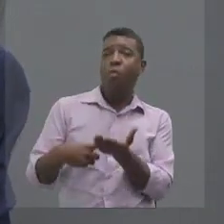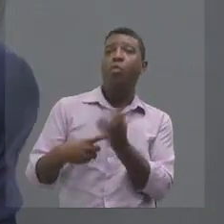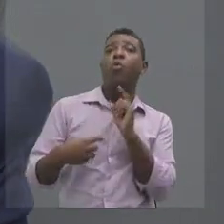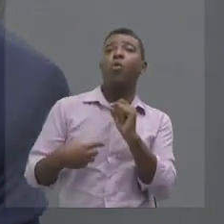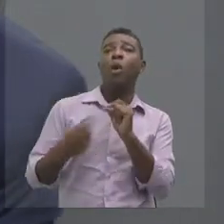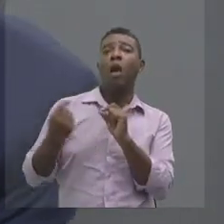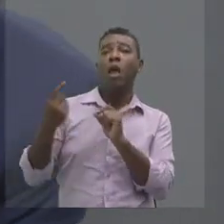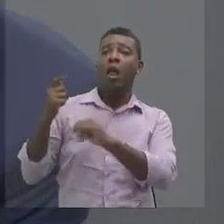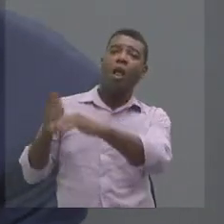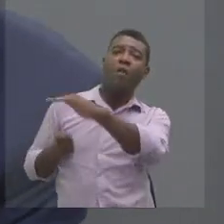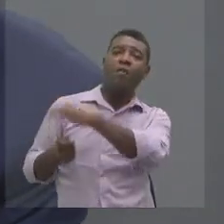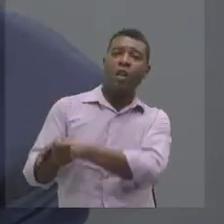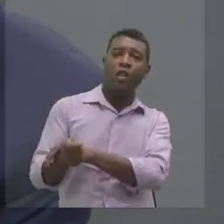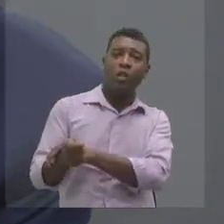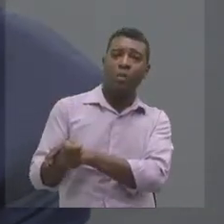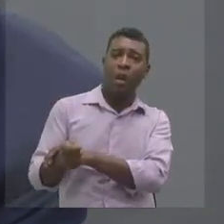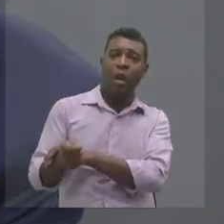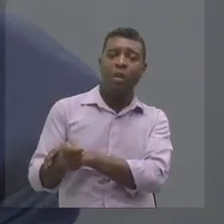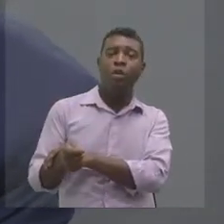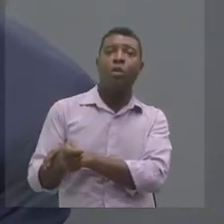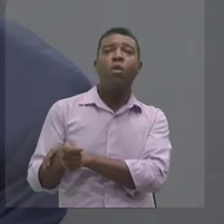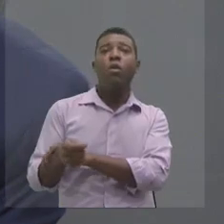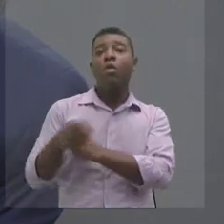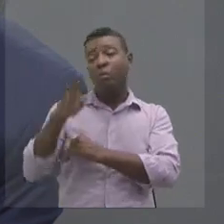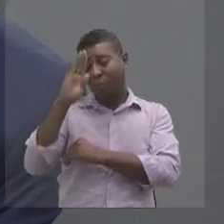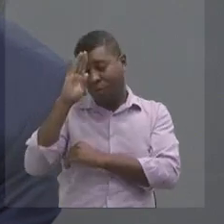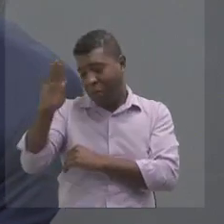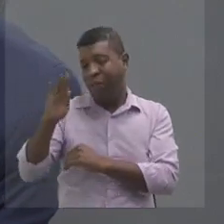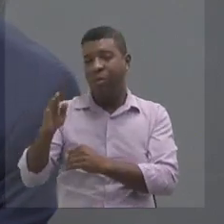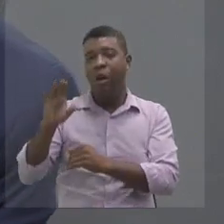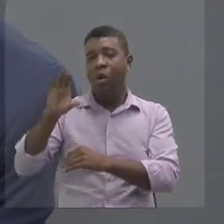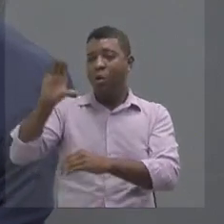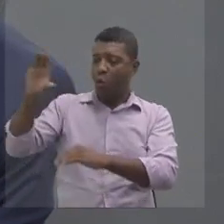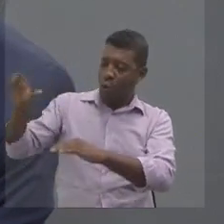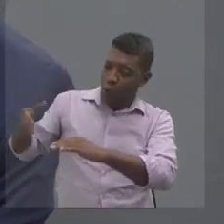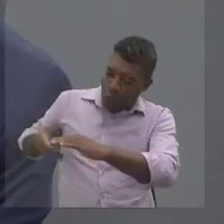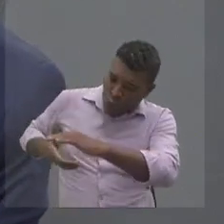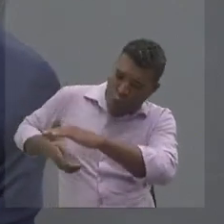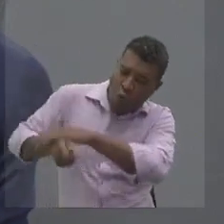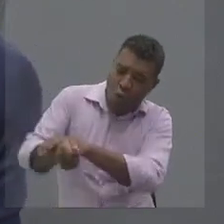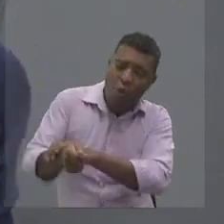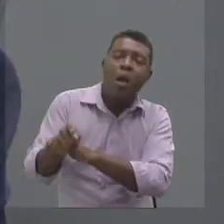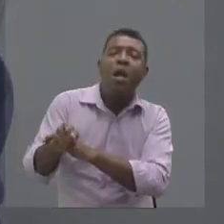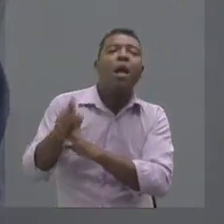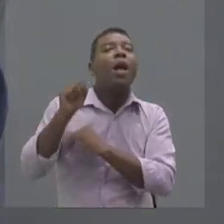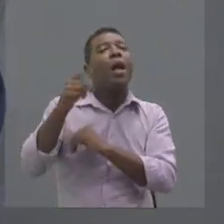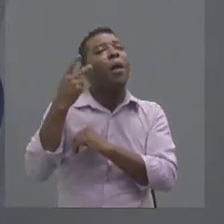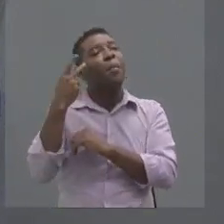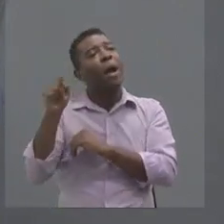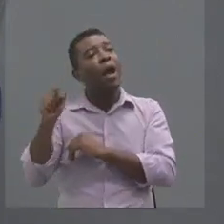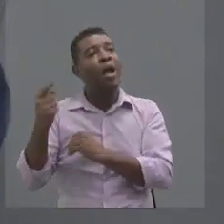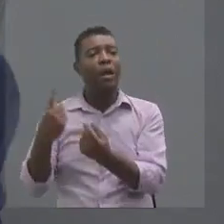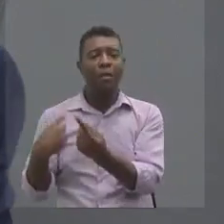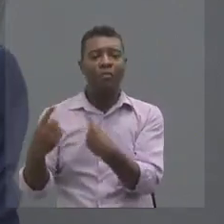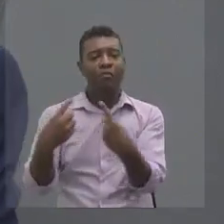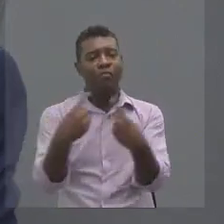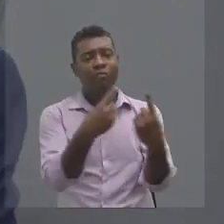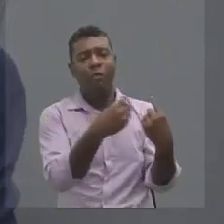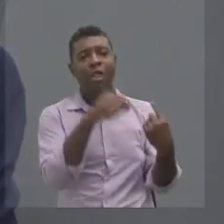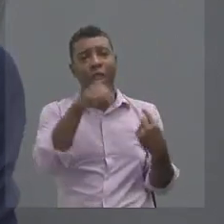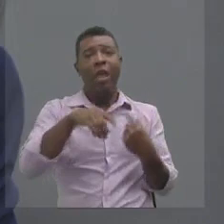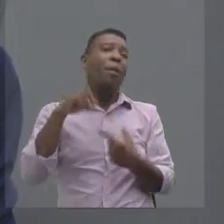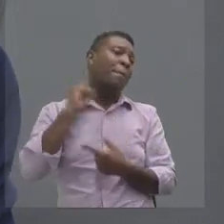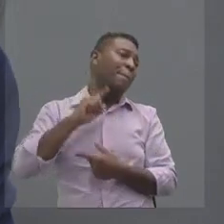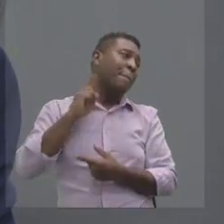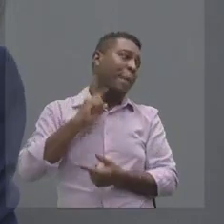investimento muito mais robusto na recuperação dessa malha Viária em todo o estado de Minas